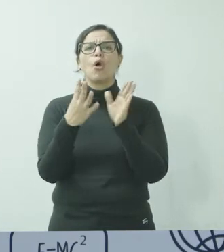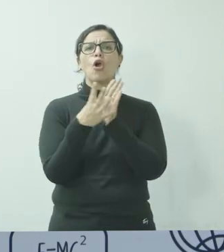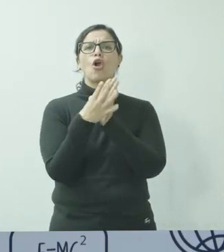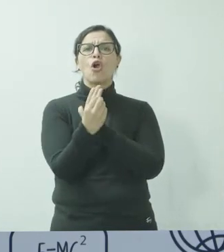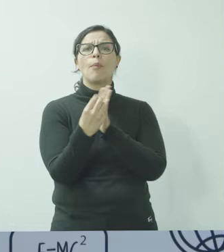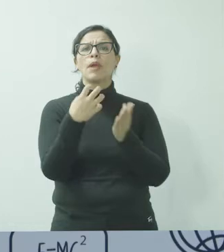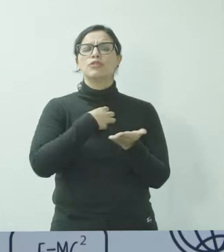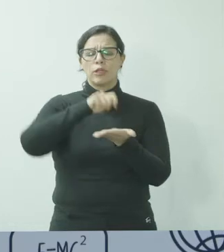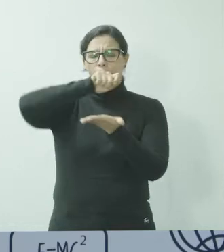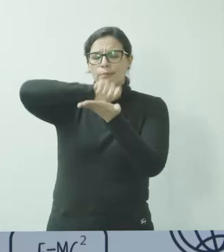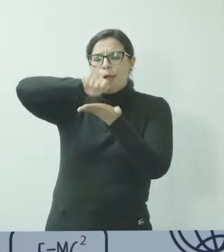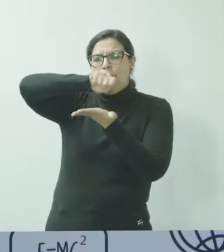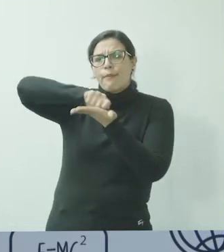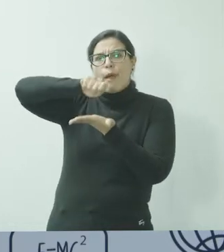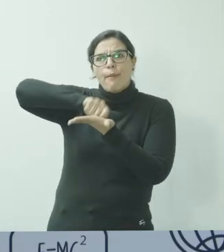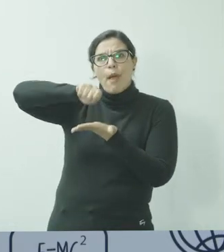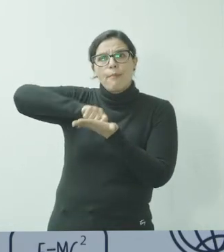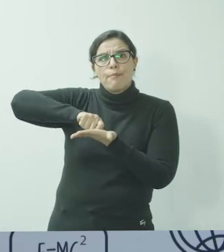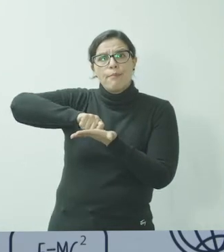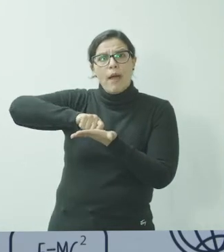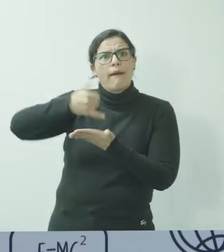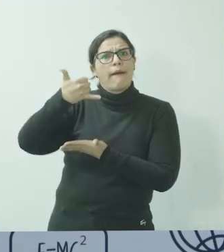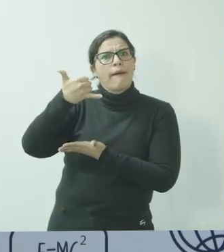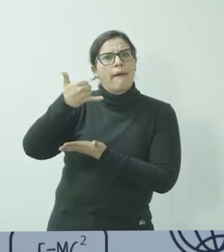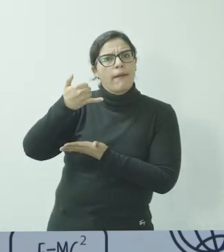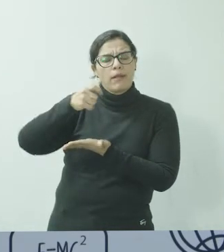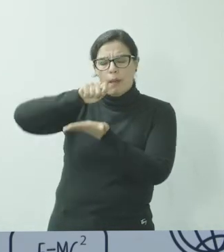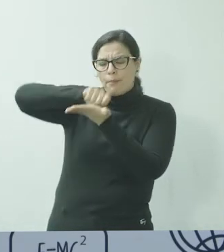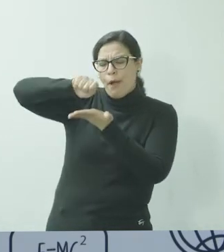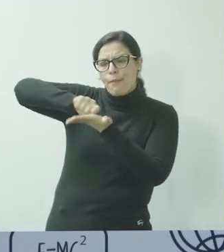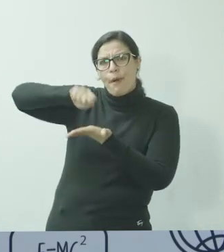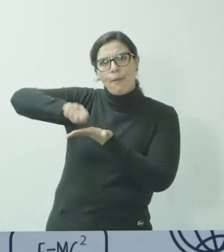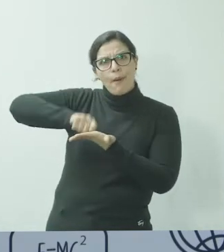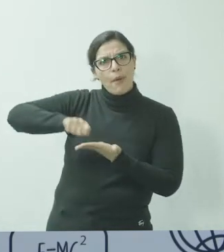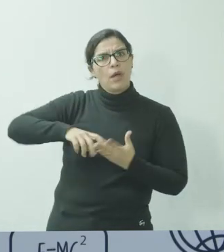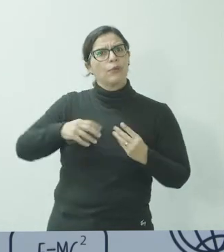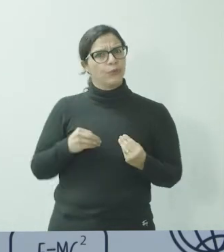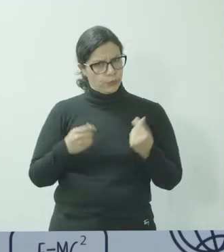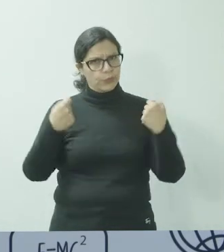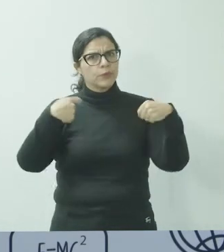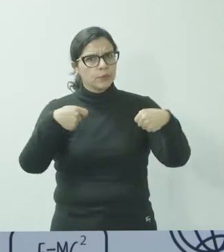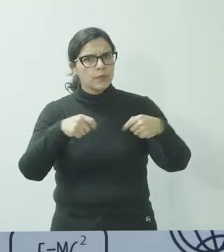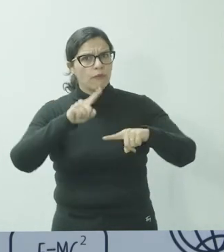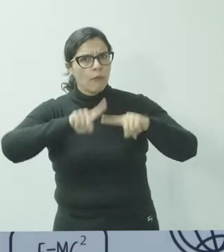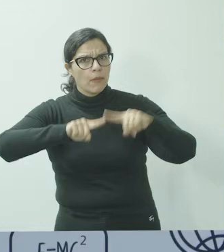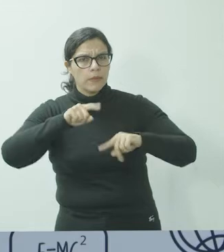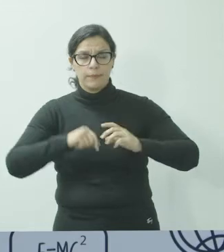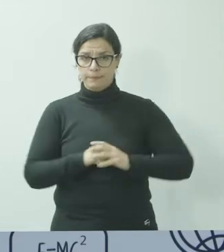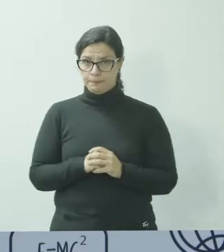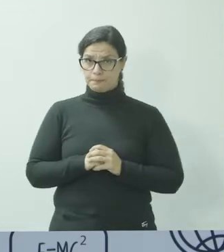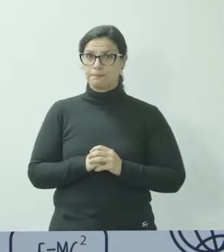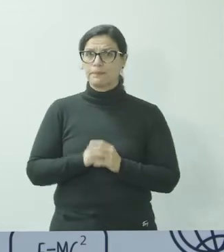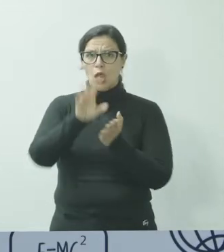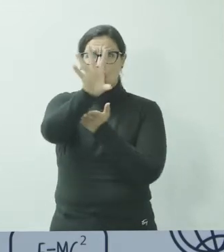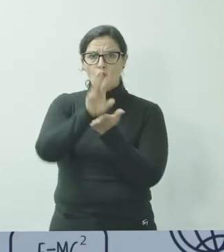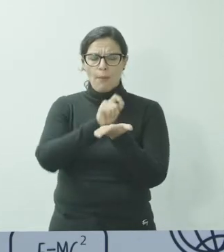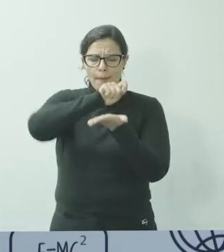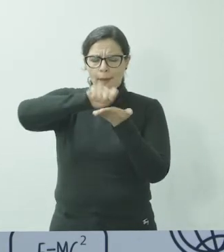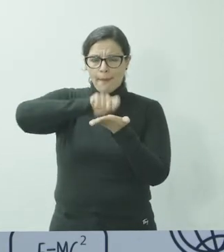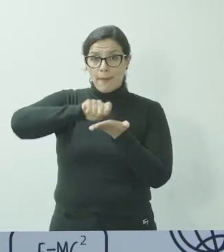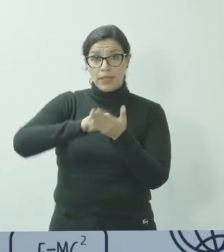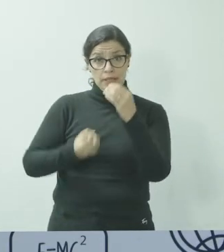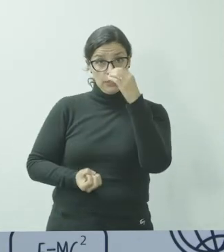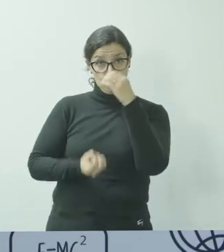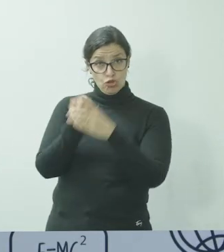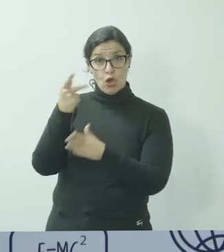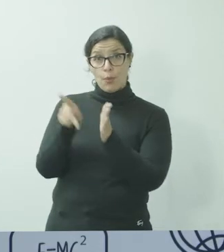modo manuscrito ou seja ela teria que copiar escrevendo aquele material com a criação da